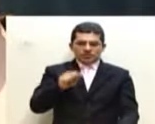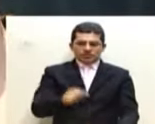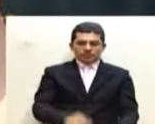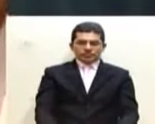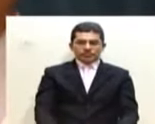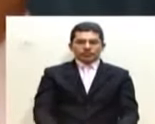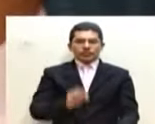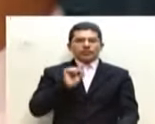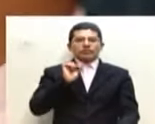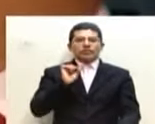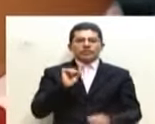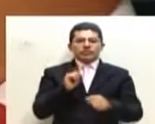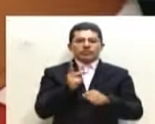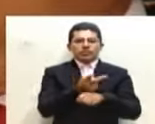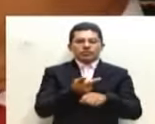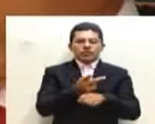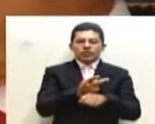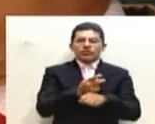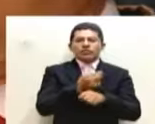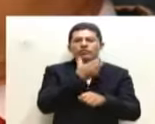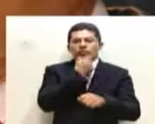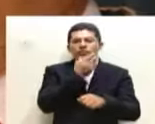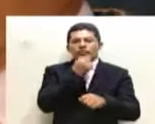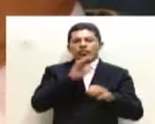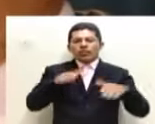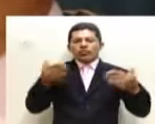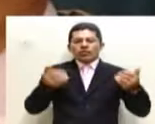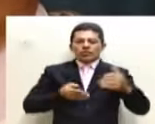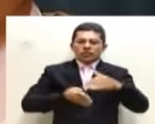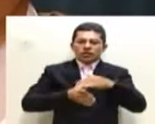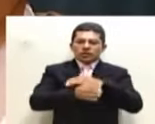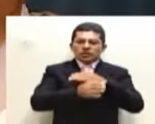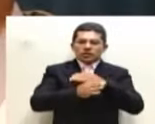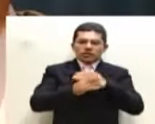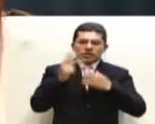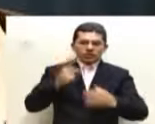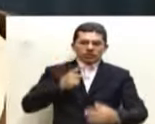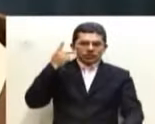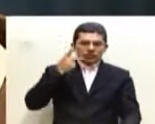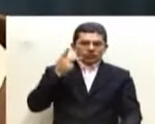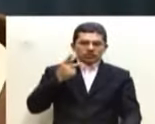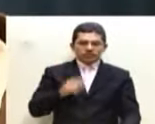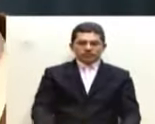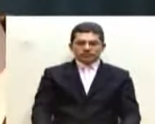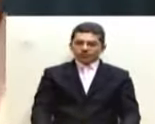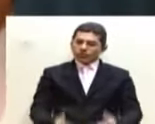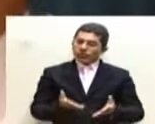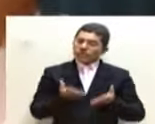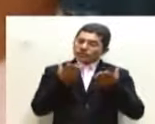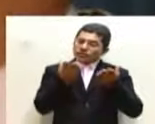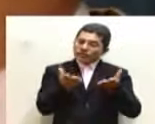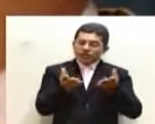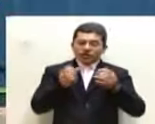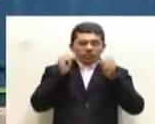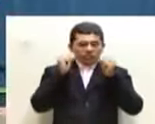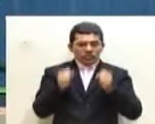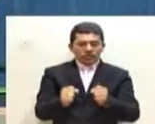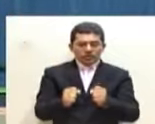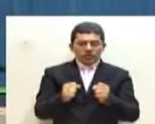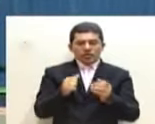que busca um homem quando entra na política? O servir, o poder, alguns por